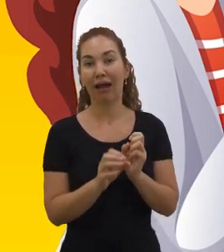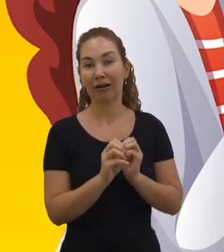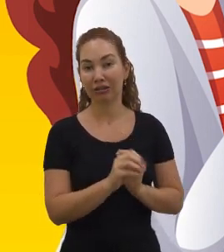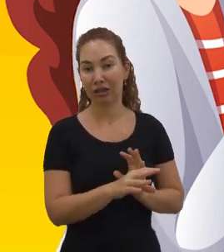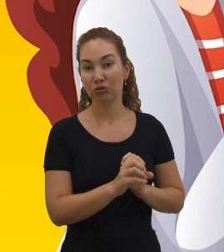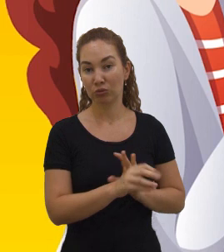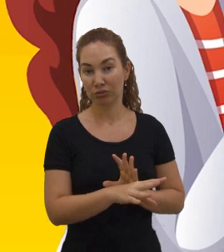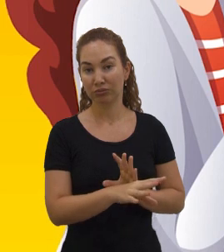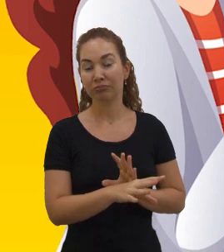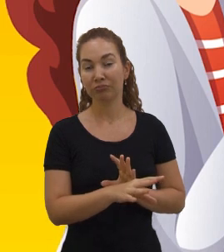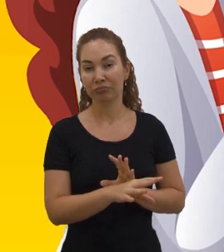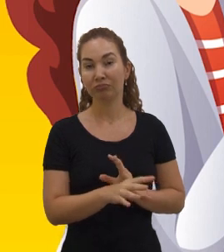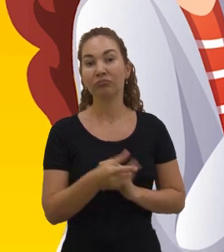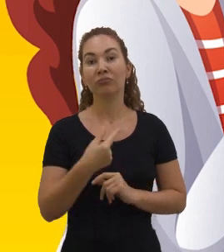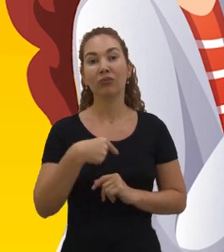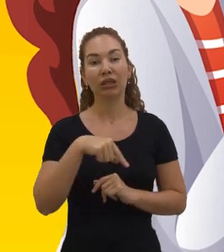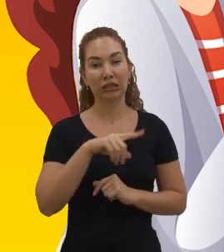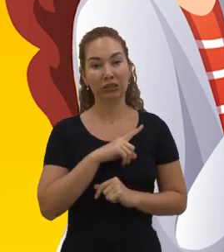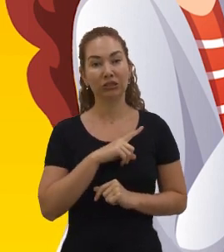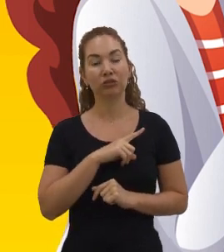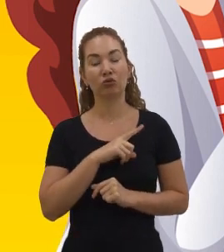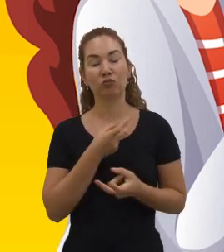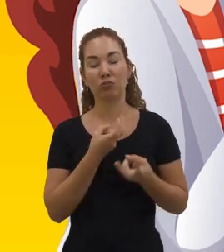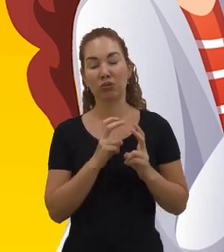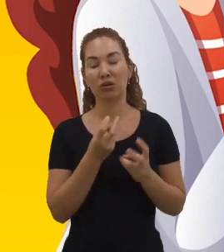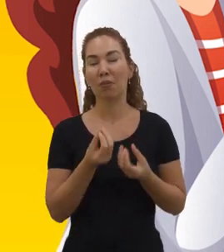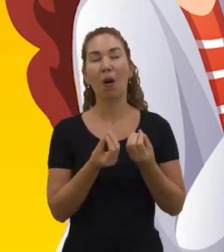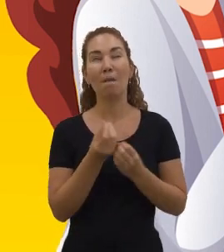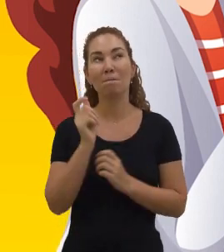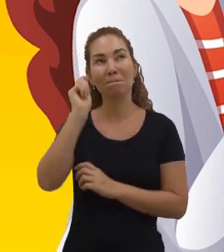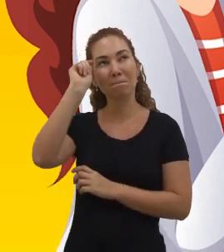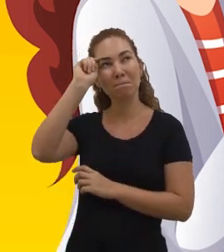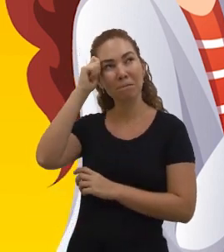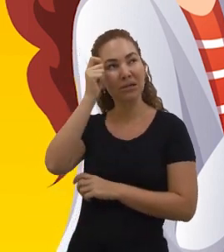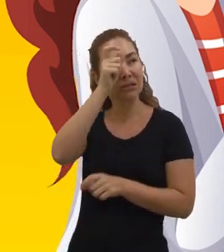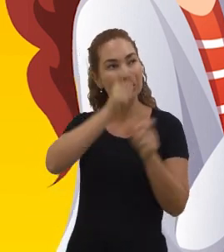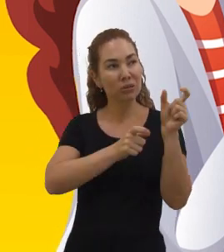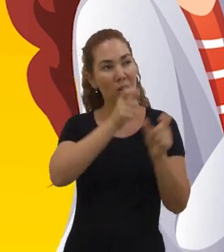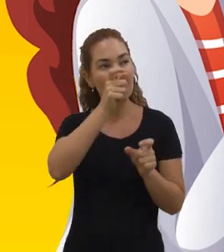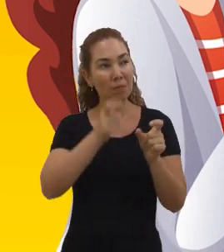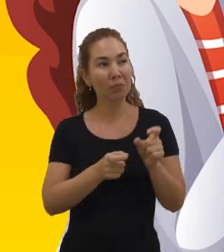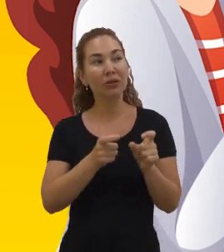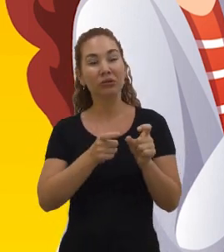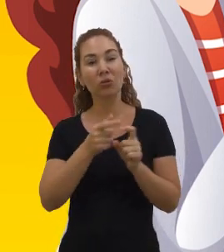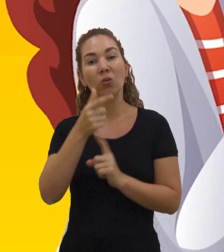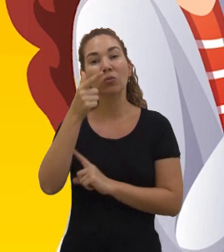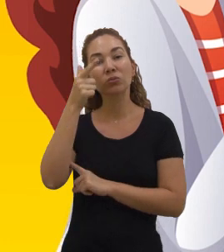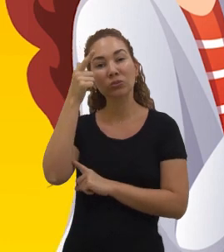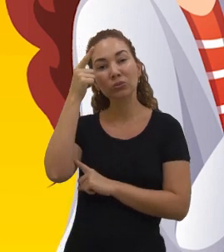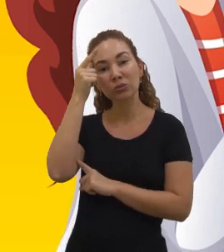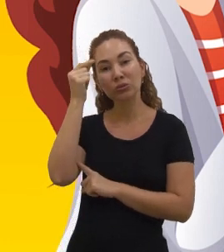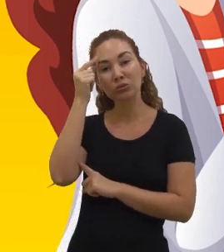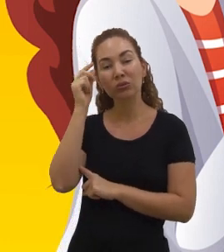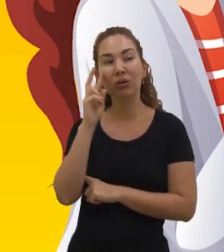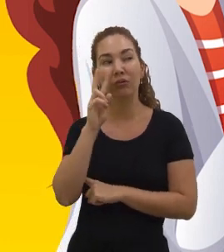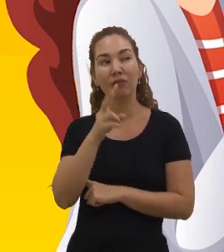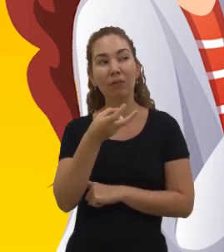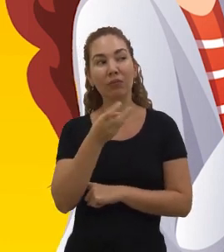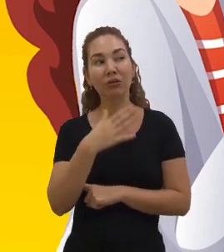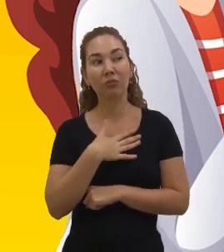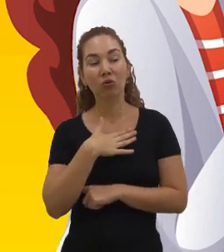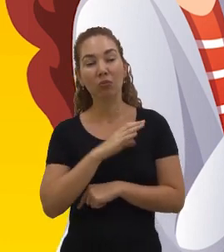educação, né? Que a gente vê poucas pessoas pretas, né, em universidades. Eu, pelo menos, vejo muito pouco, né? No meu